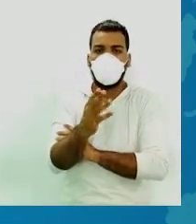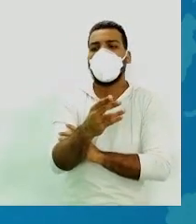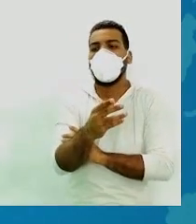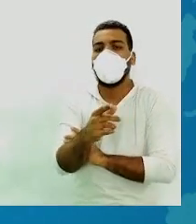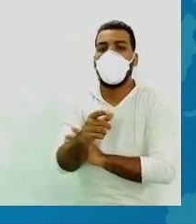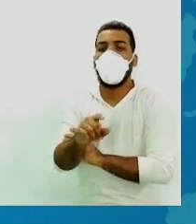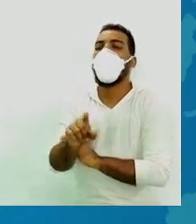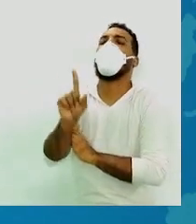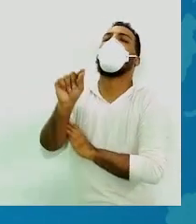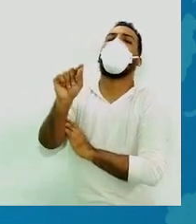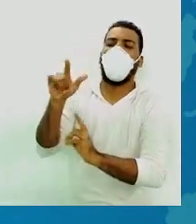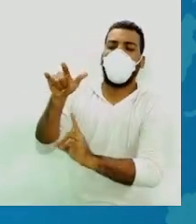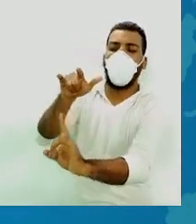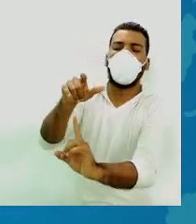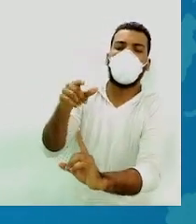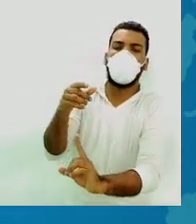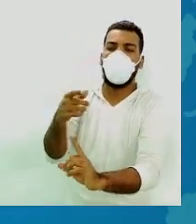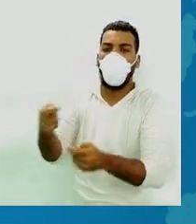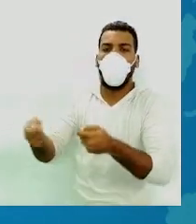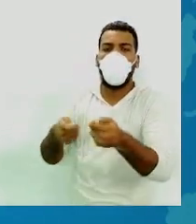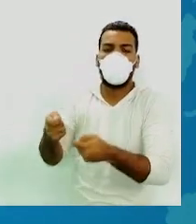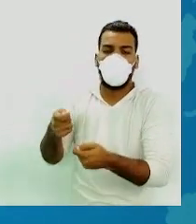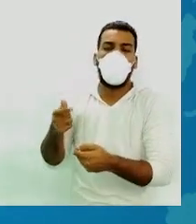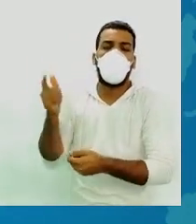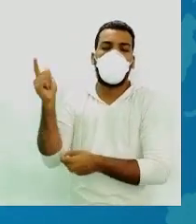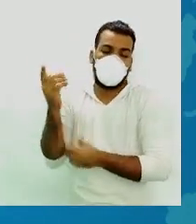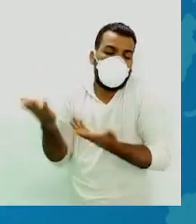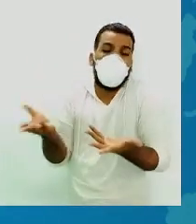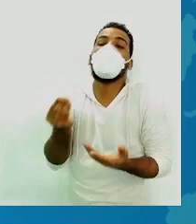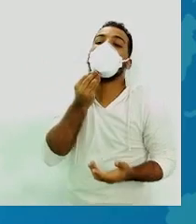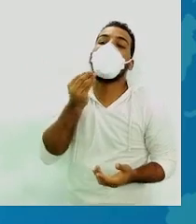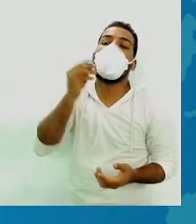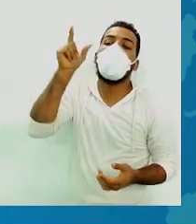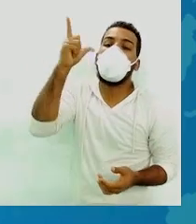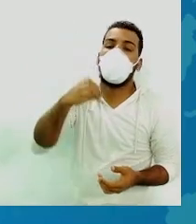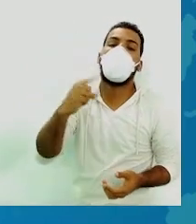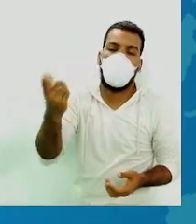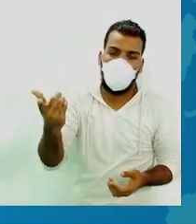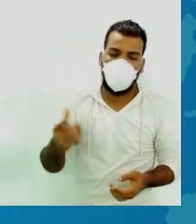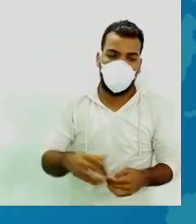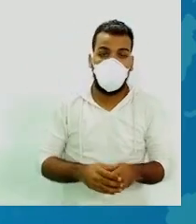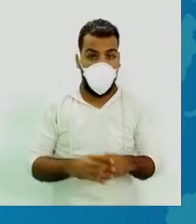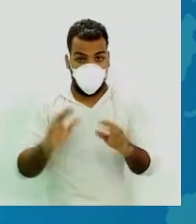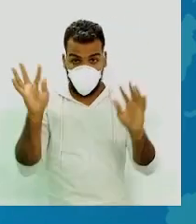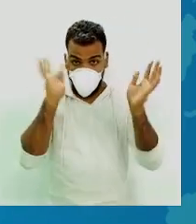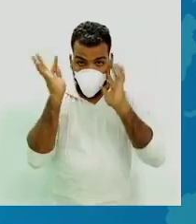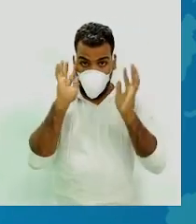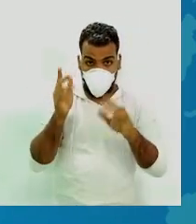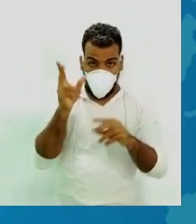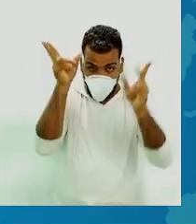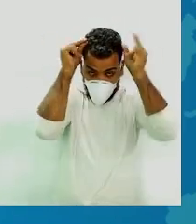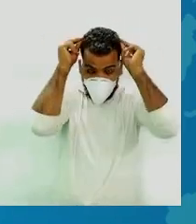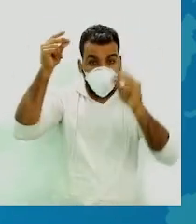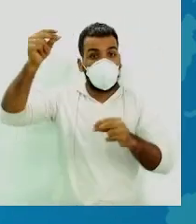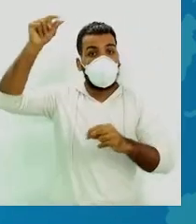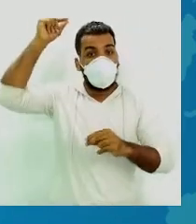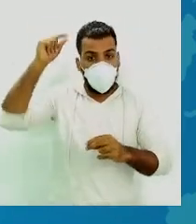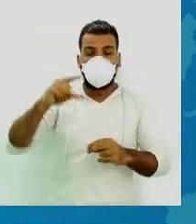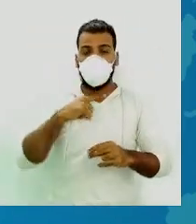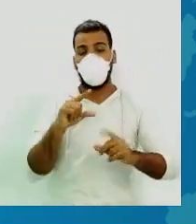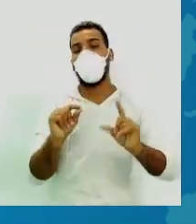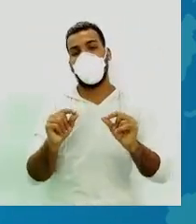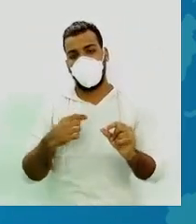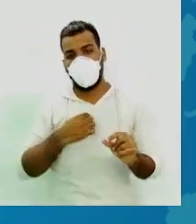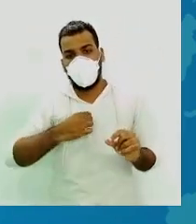deveria dominar. Os filósofos na Grécia Antiga definiriam a política da seguinte